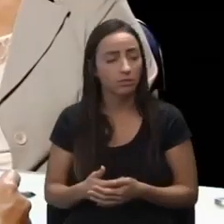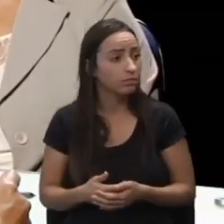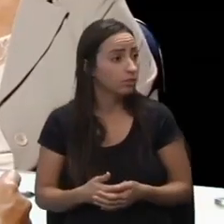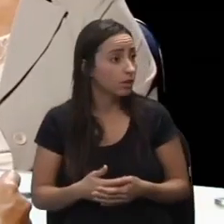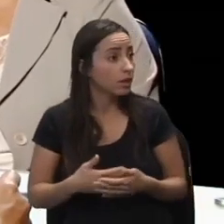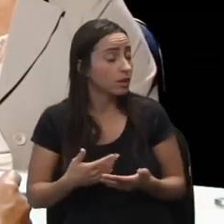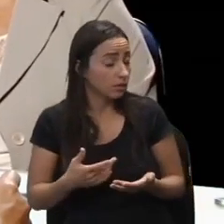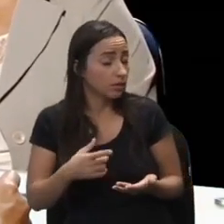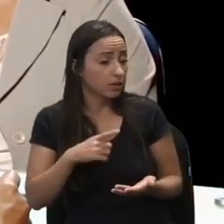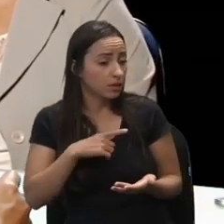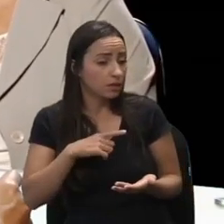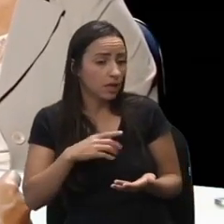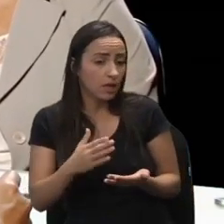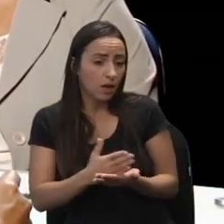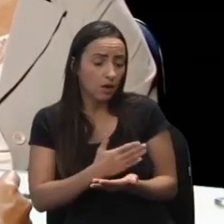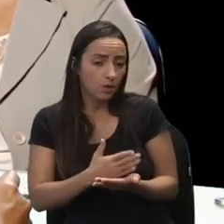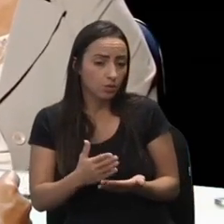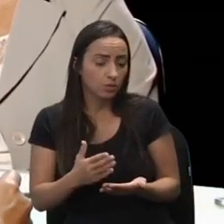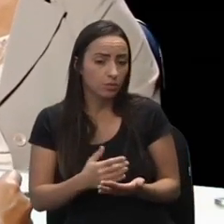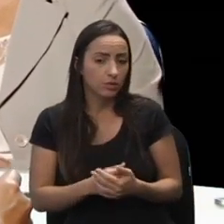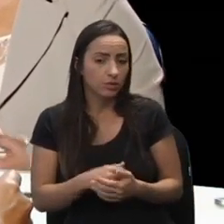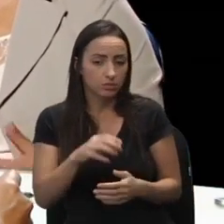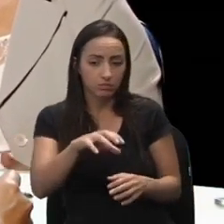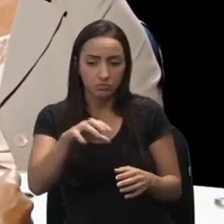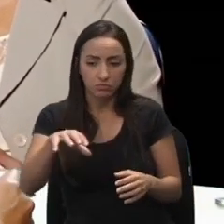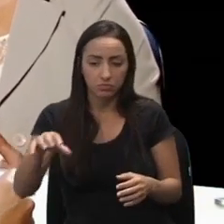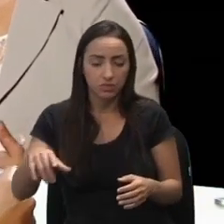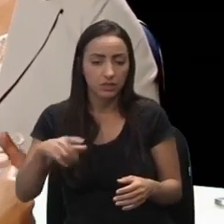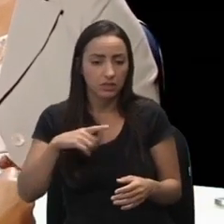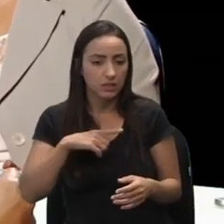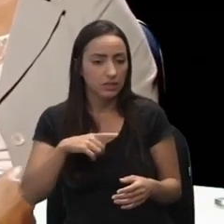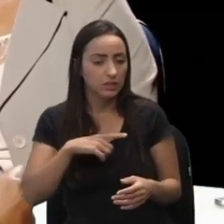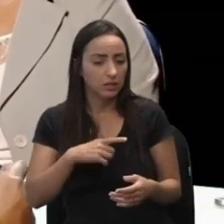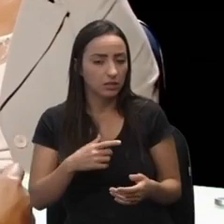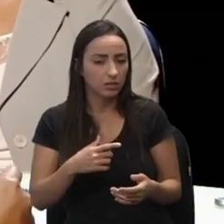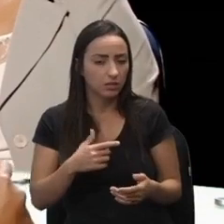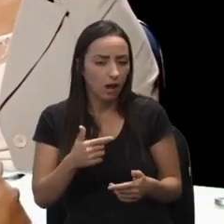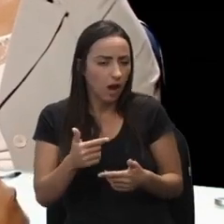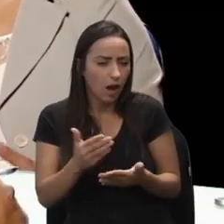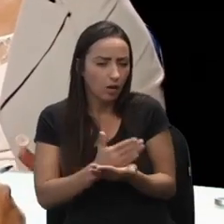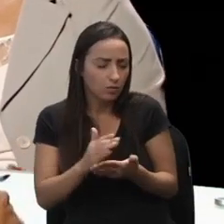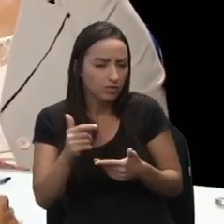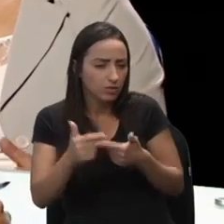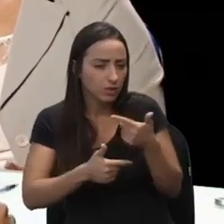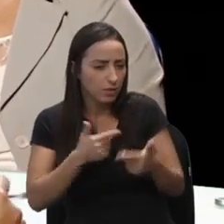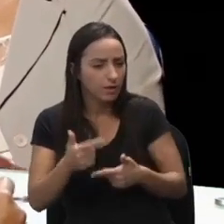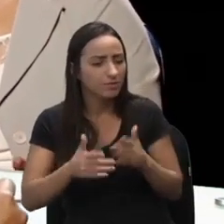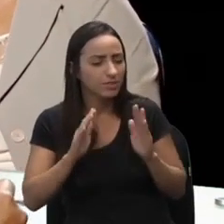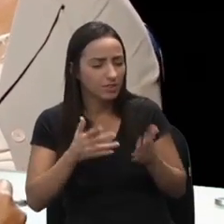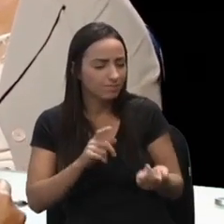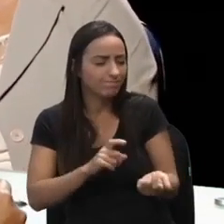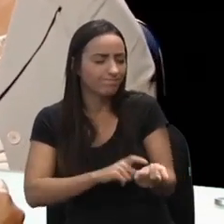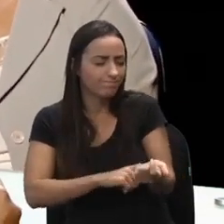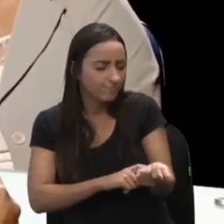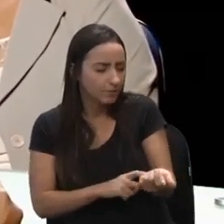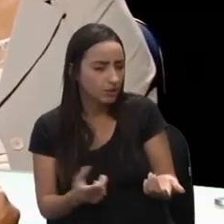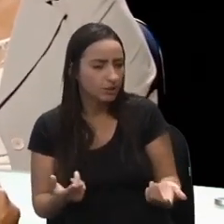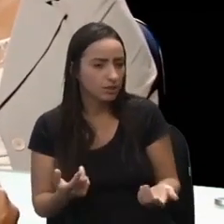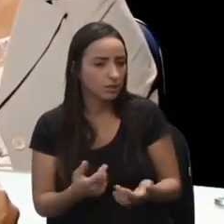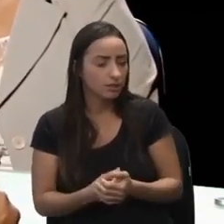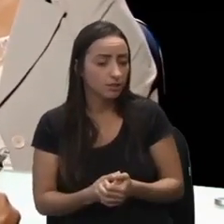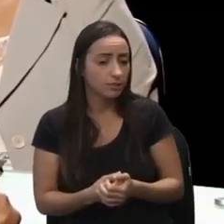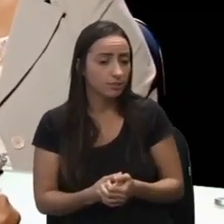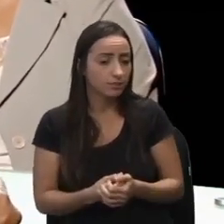Bom, existem algumas unidades, né, Thiago, que por si só, né, o exercício de algumas profissões que elas já são estressantes por si mesmo,